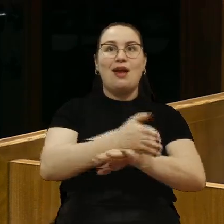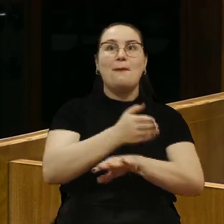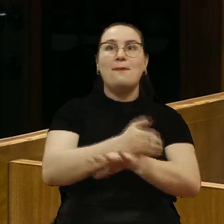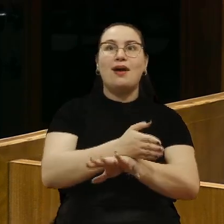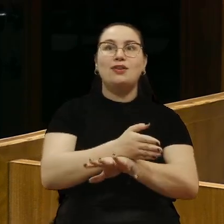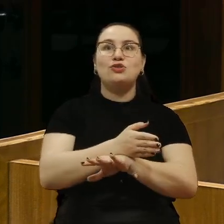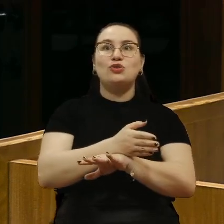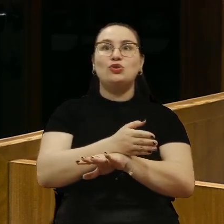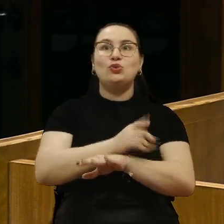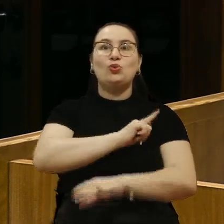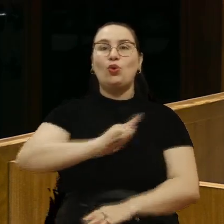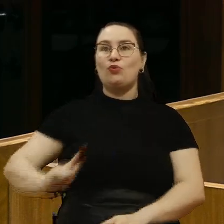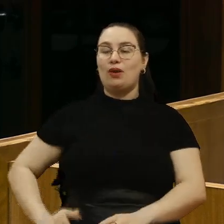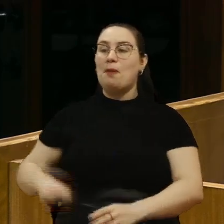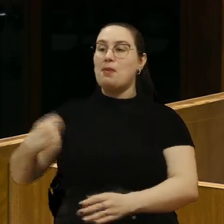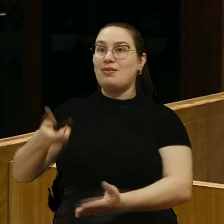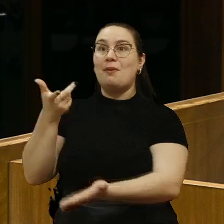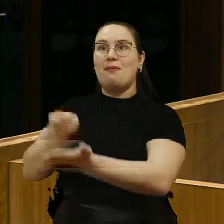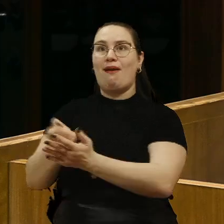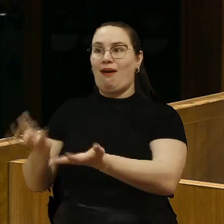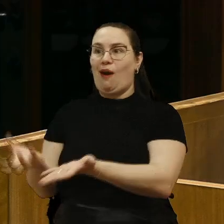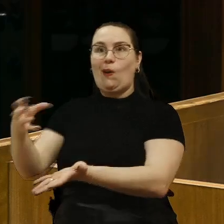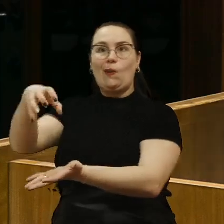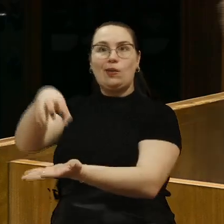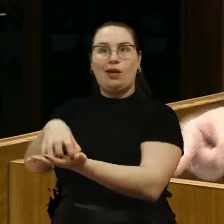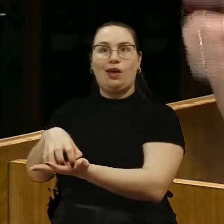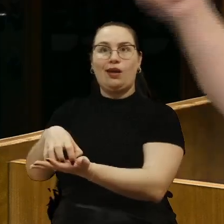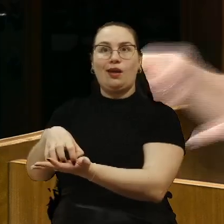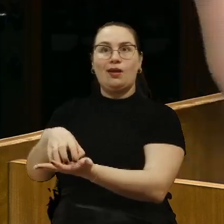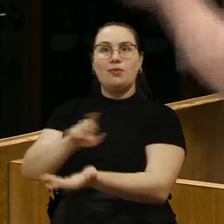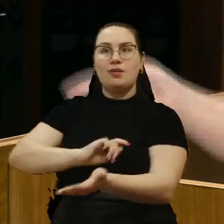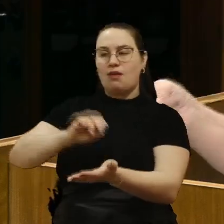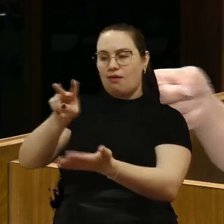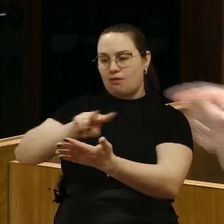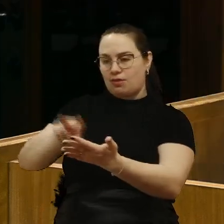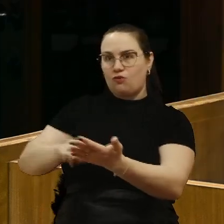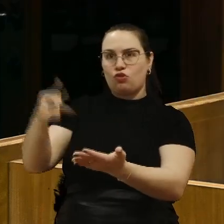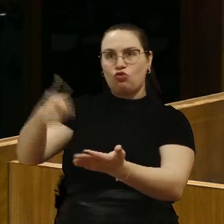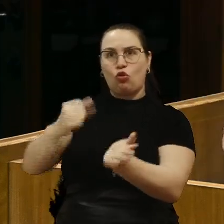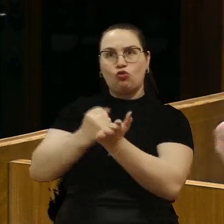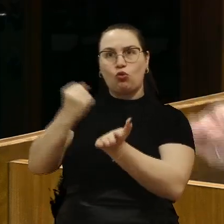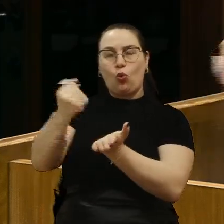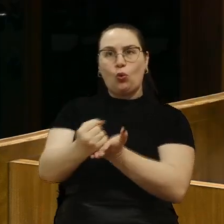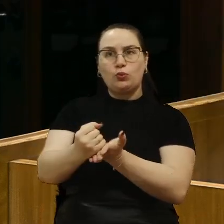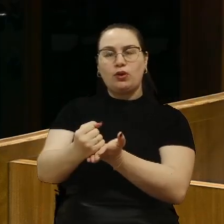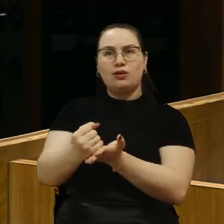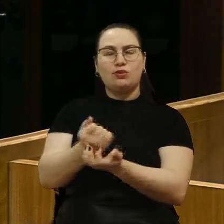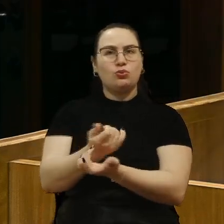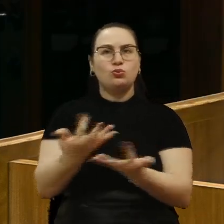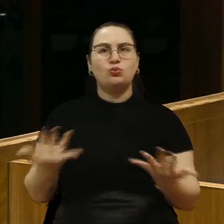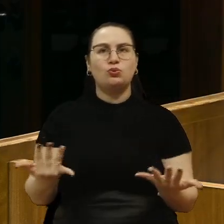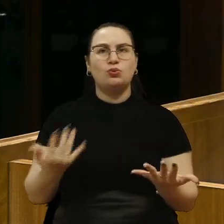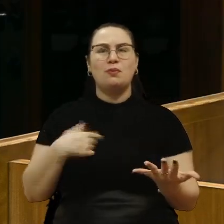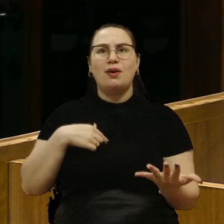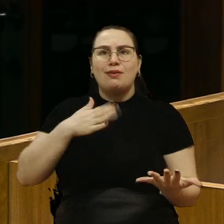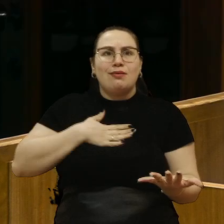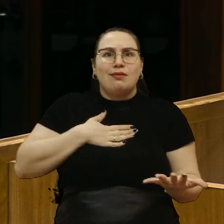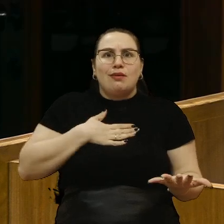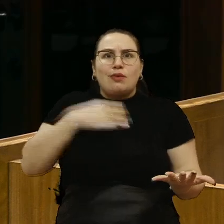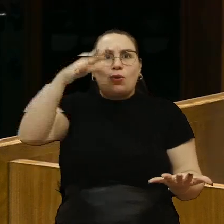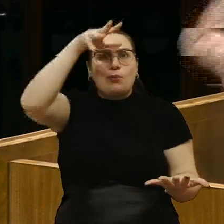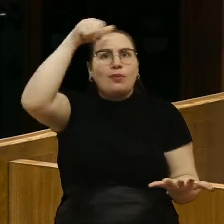Porque ele dizia que tem que pagar a Codeca, que tem que revisar os contratos da Codeca e que tem que tudo. Mas ele é o prefeito,